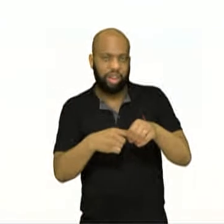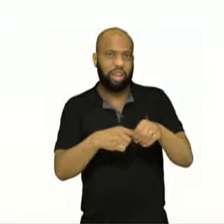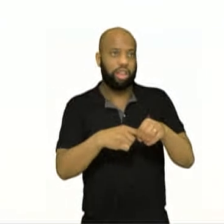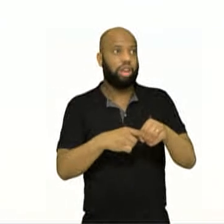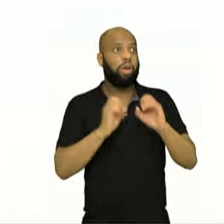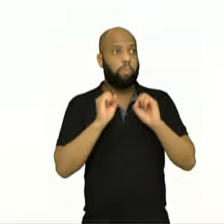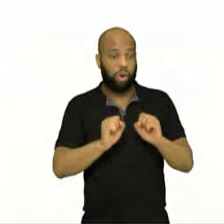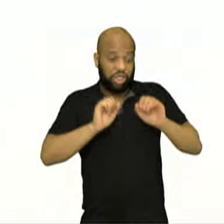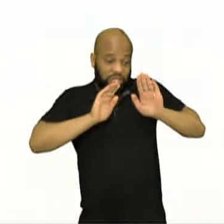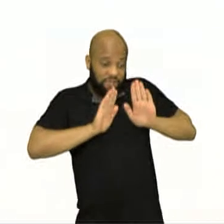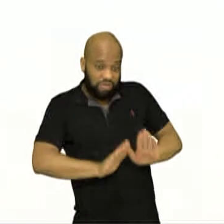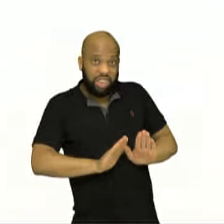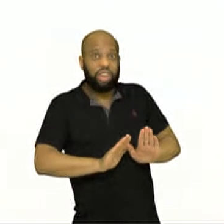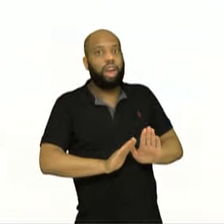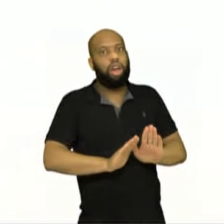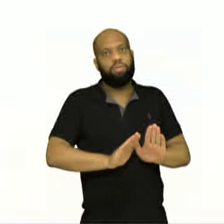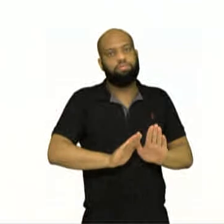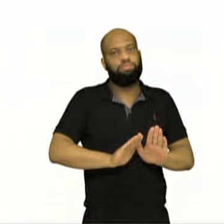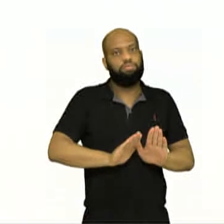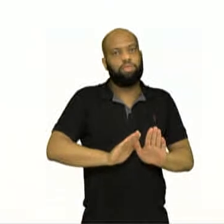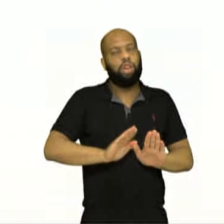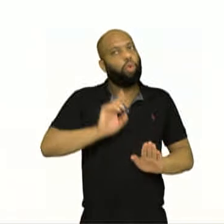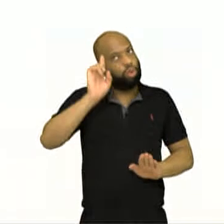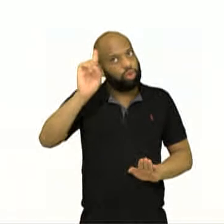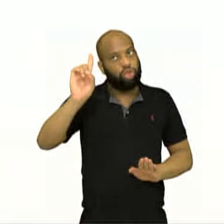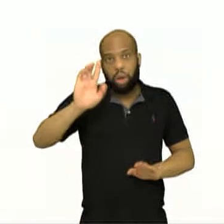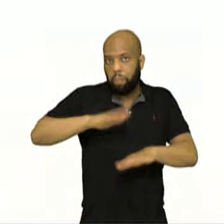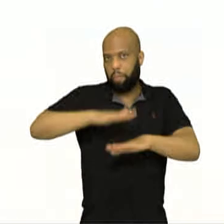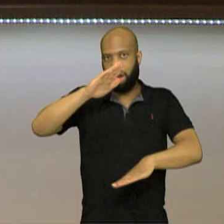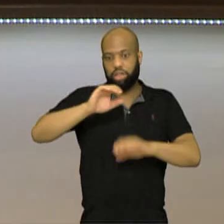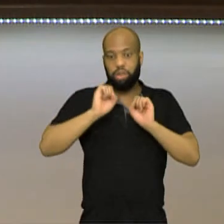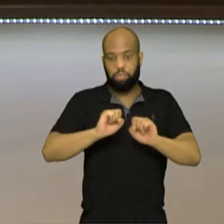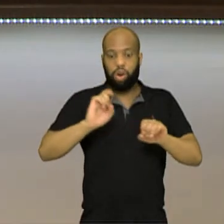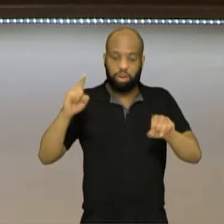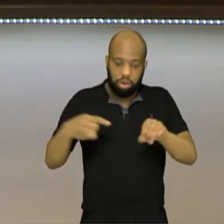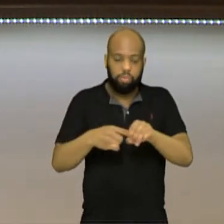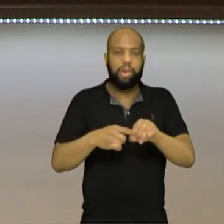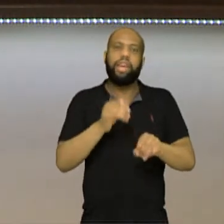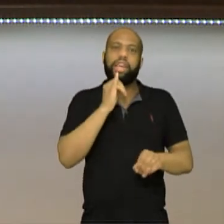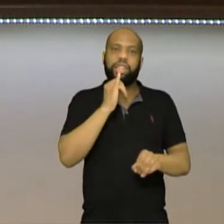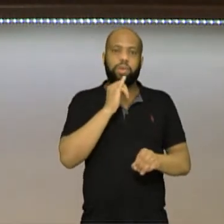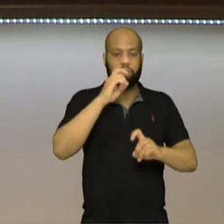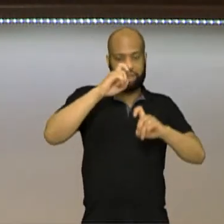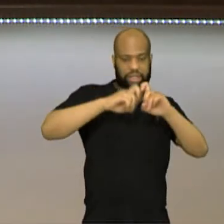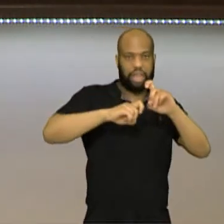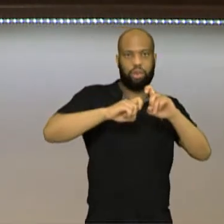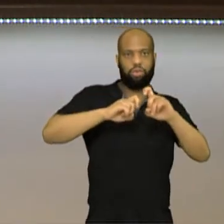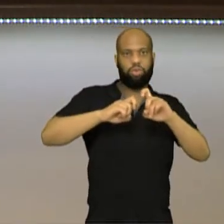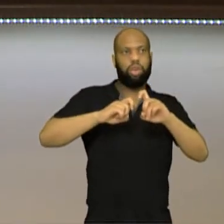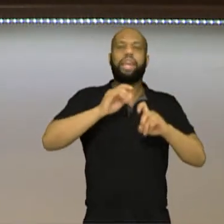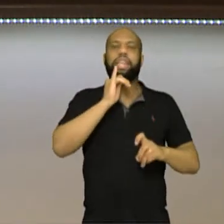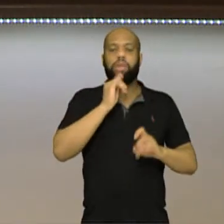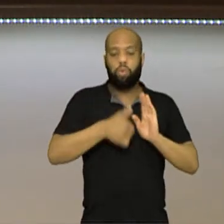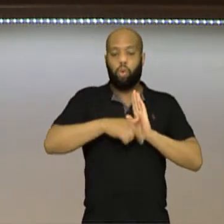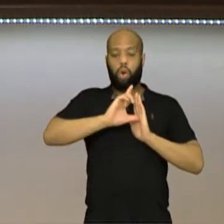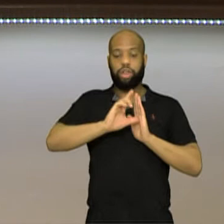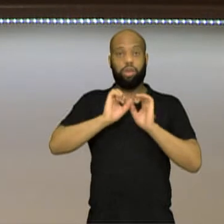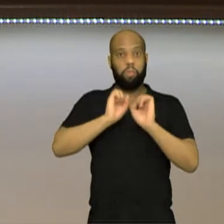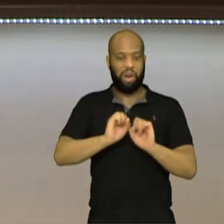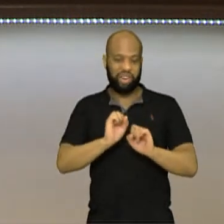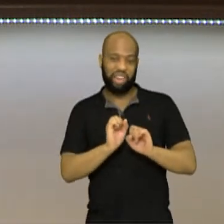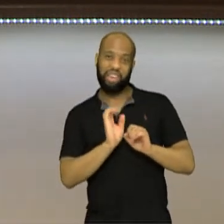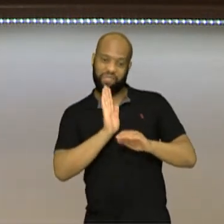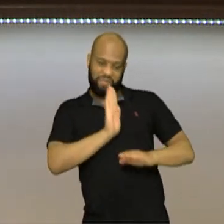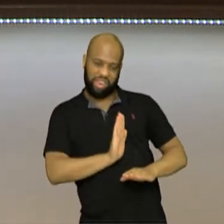da mulher, ele pode durar mais de um dia, tá? E nisso ele pode ter fecundado mesmo que a relação sexual tenha sido no dia anterior. Isso pode acontecer